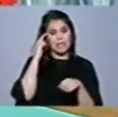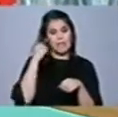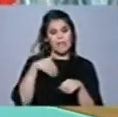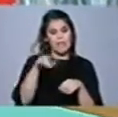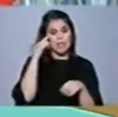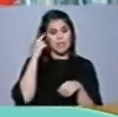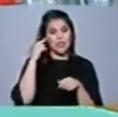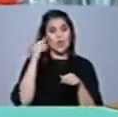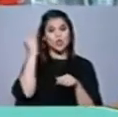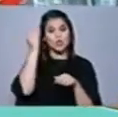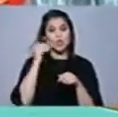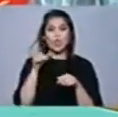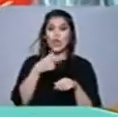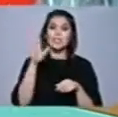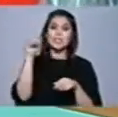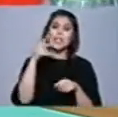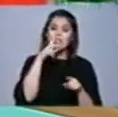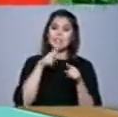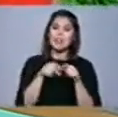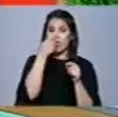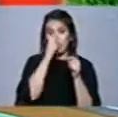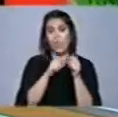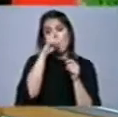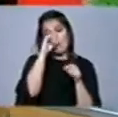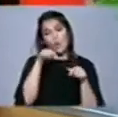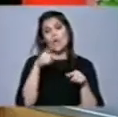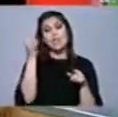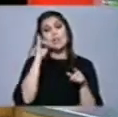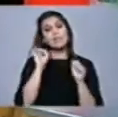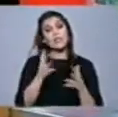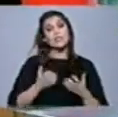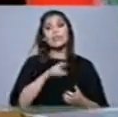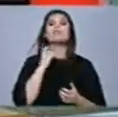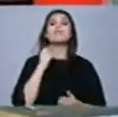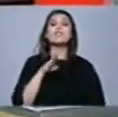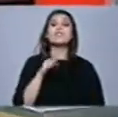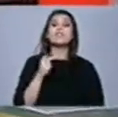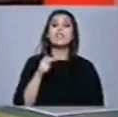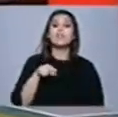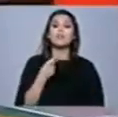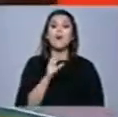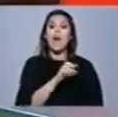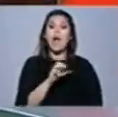estes sonhos nós vamos despedir-nos para o intervalo, lembrando que hoje é dia de recebermos Dom Januário Turgal